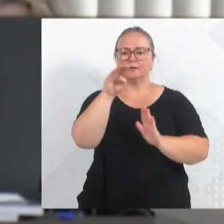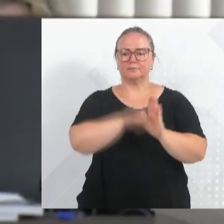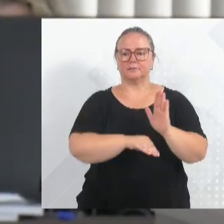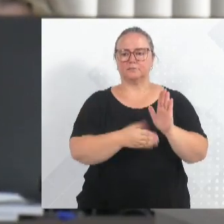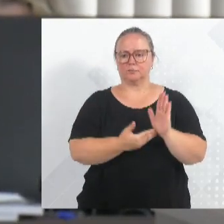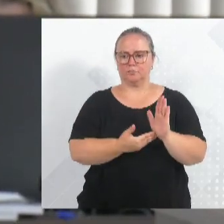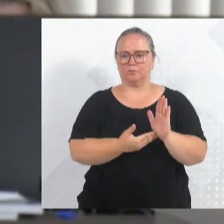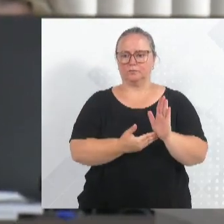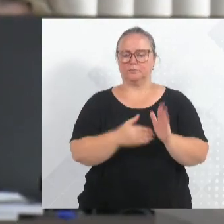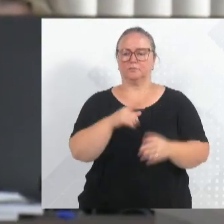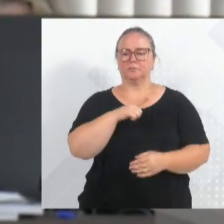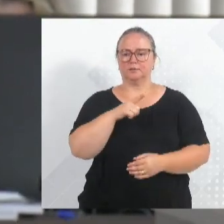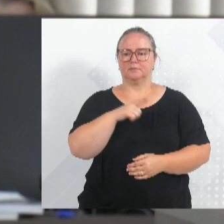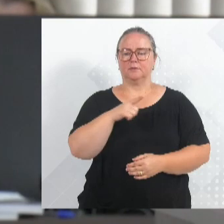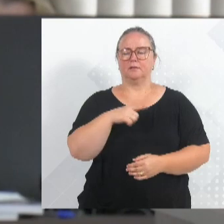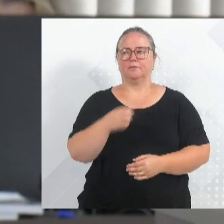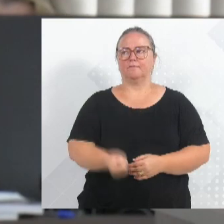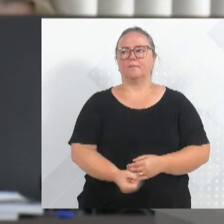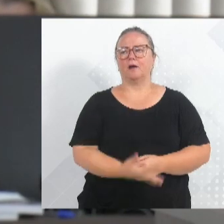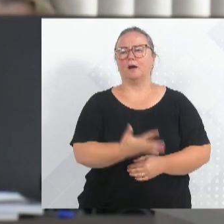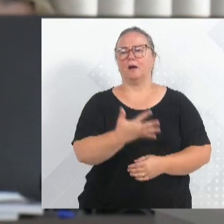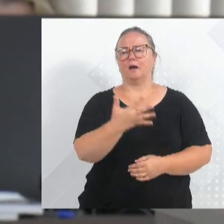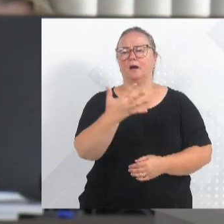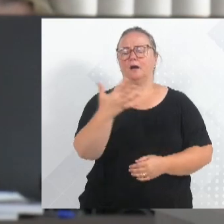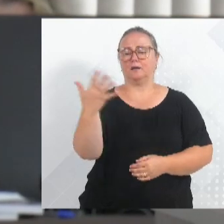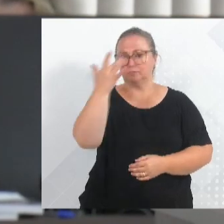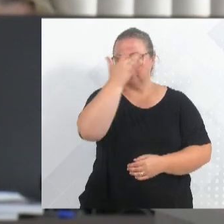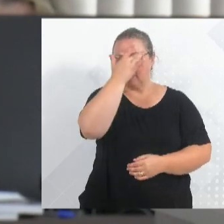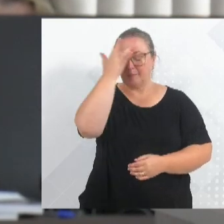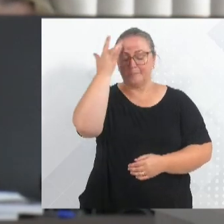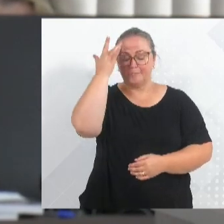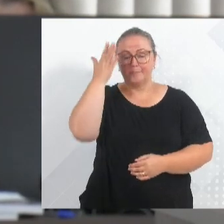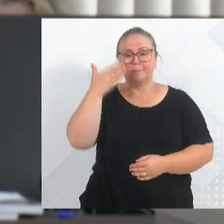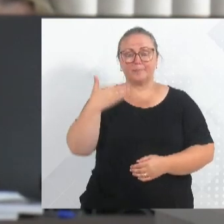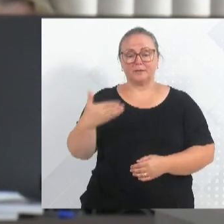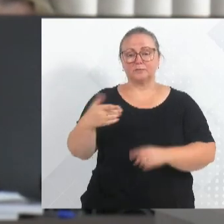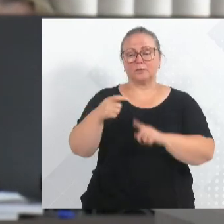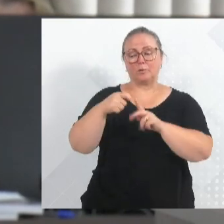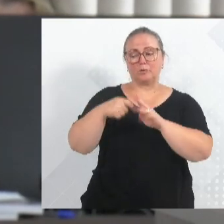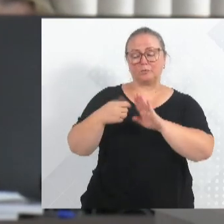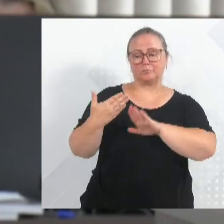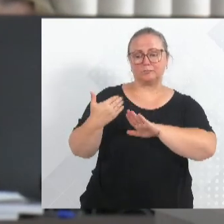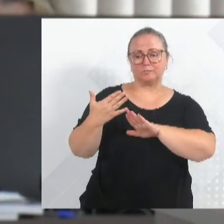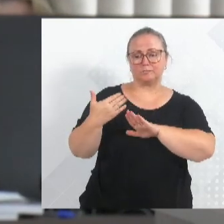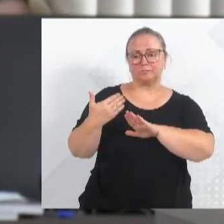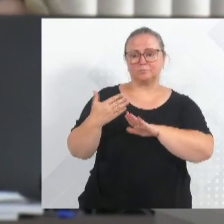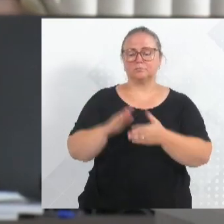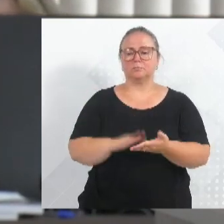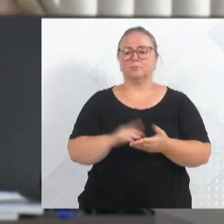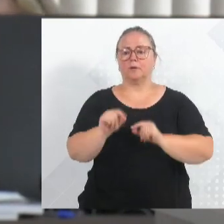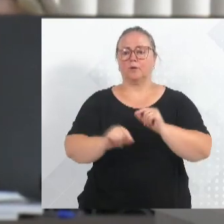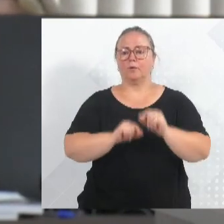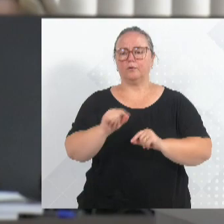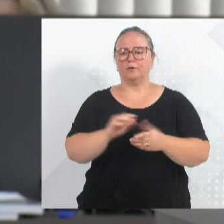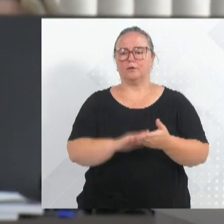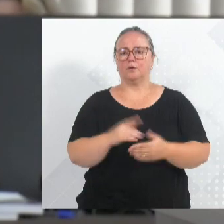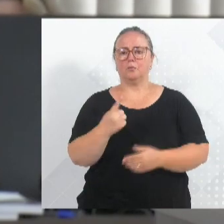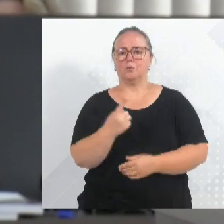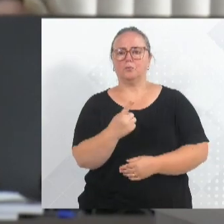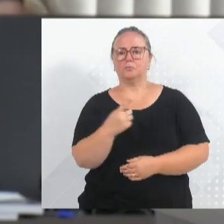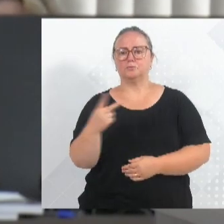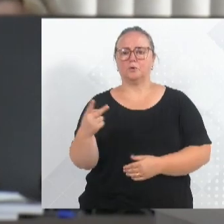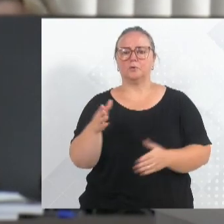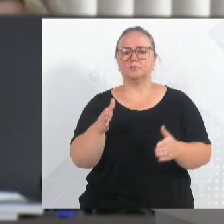bem, nós temos centenas e centenas de usuários aí nos meses passados aí, que consumiram de 1 a 2 cúbicos de